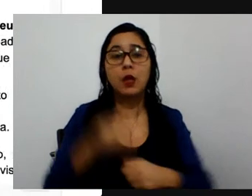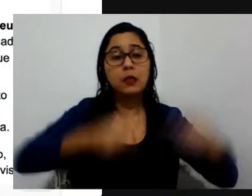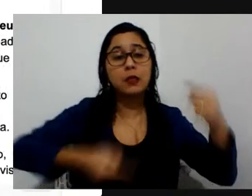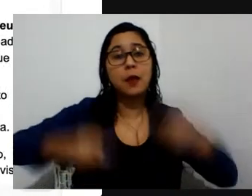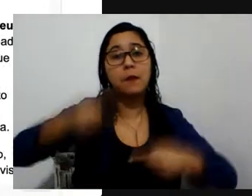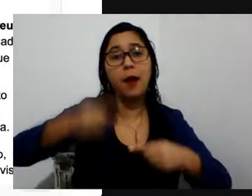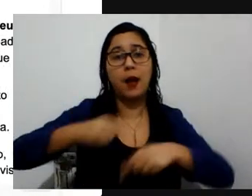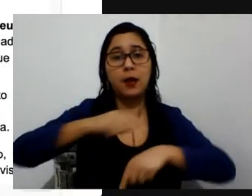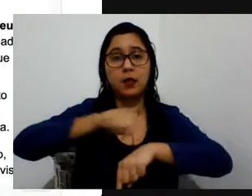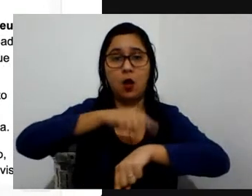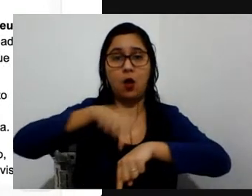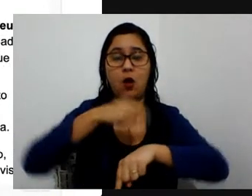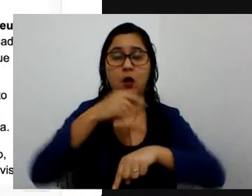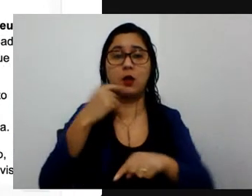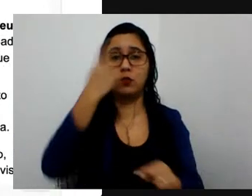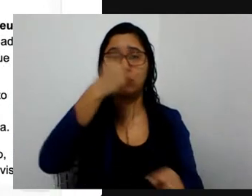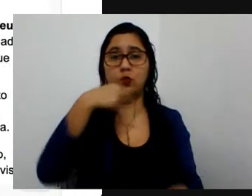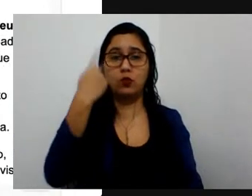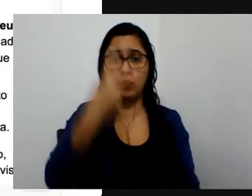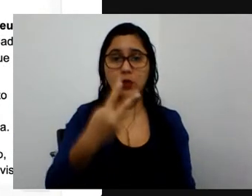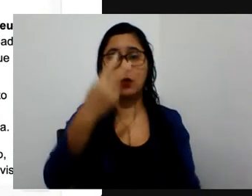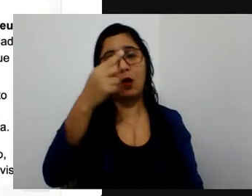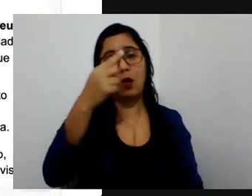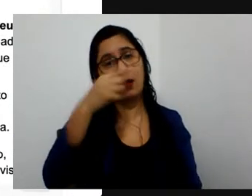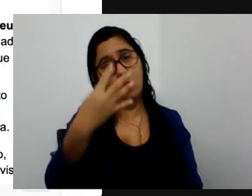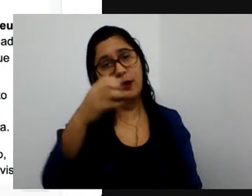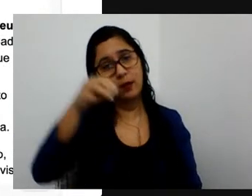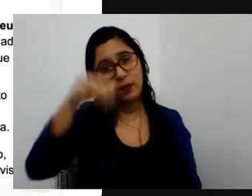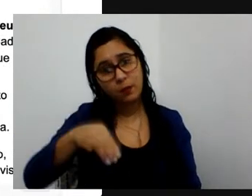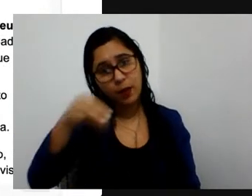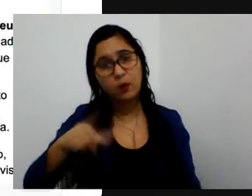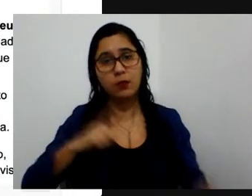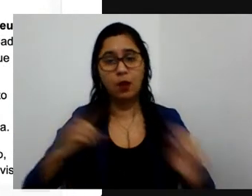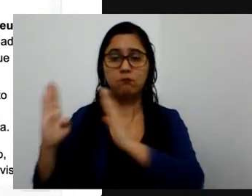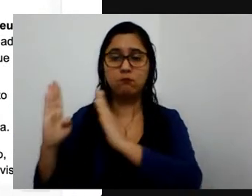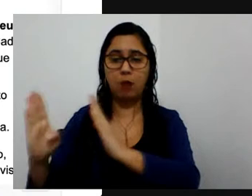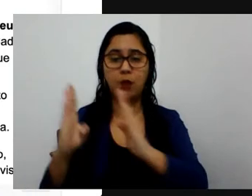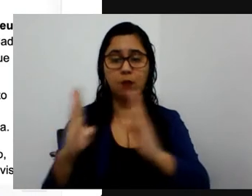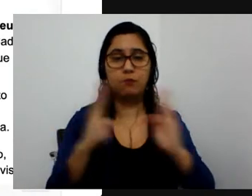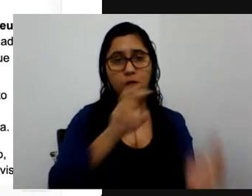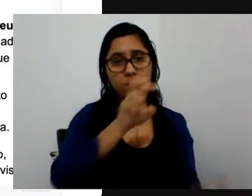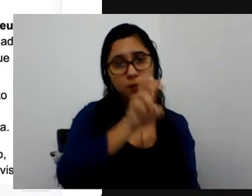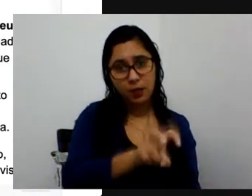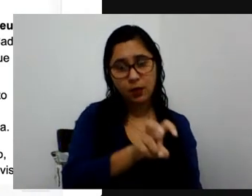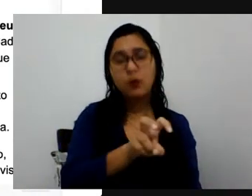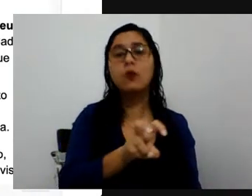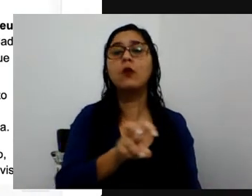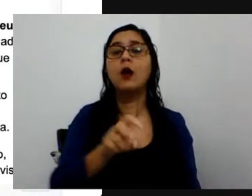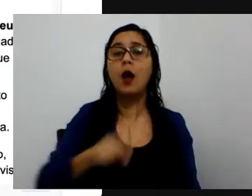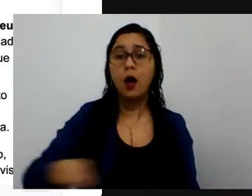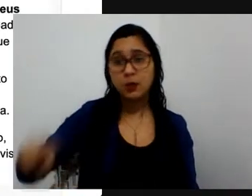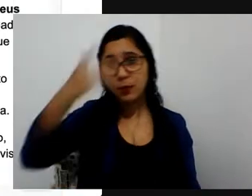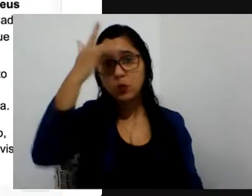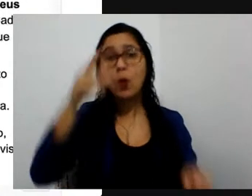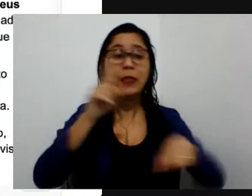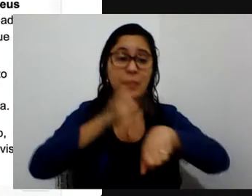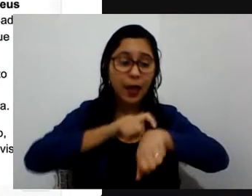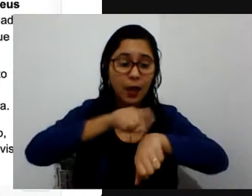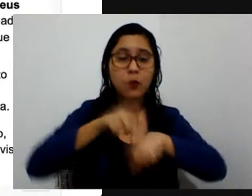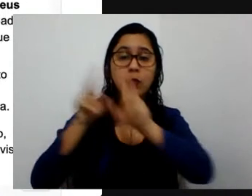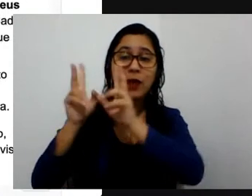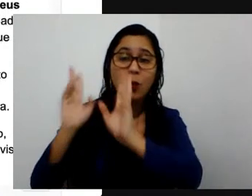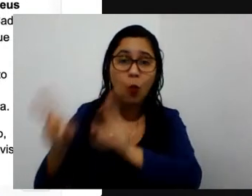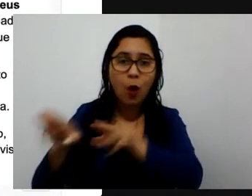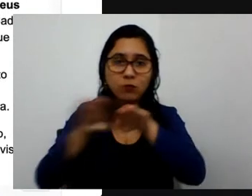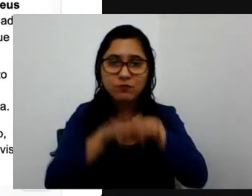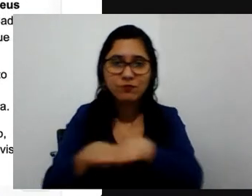de 2 horas e 40 minutos e serão divididos em 5 blocos, assegurando-se aos candidatos tempos iguais em cada bloco. Todas